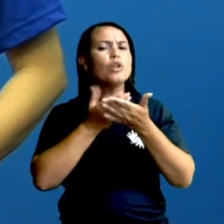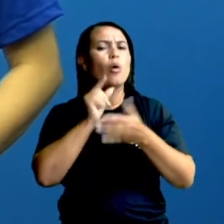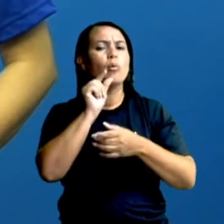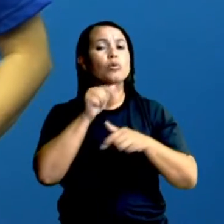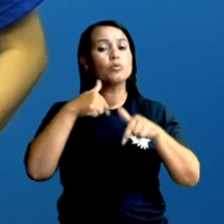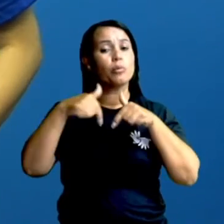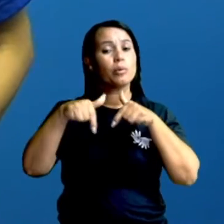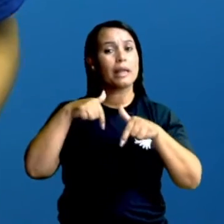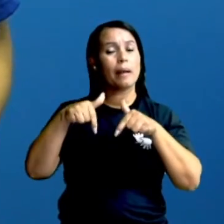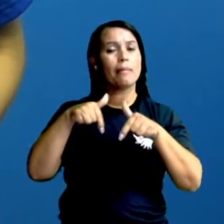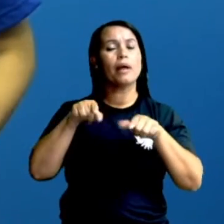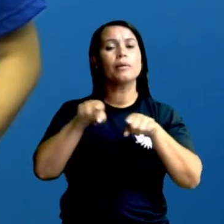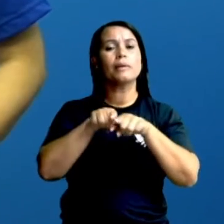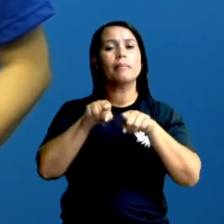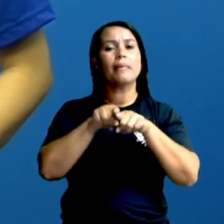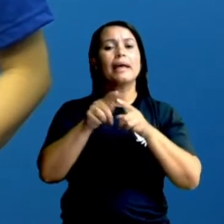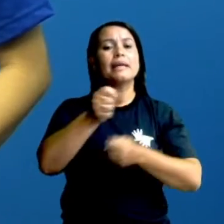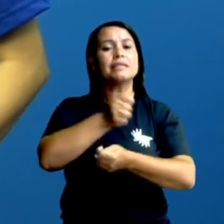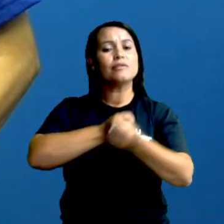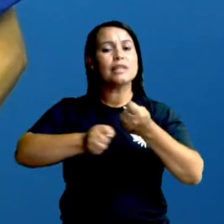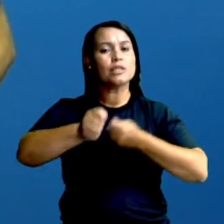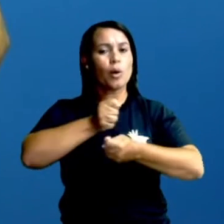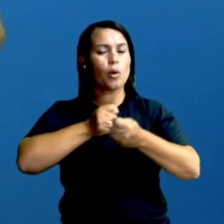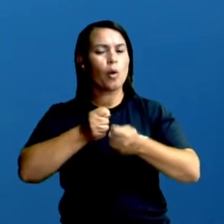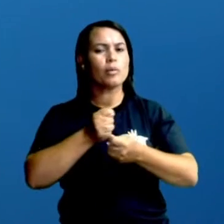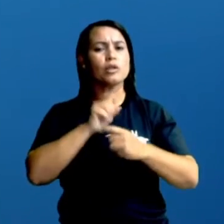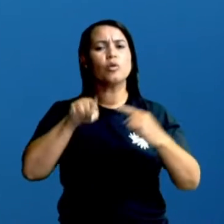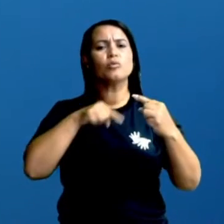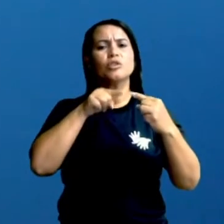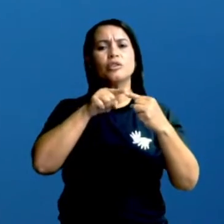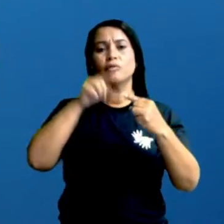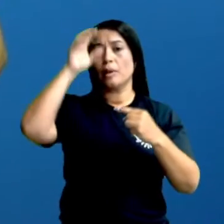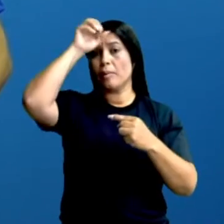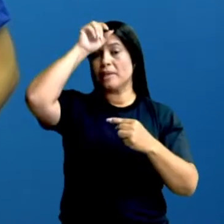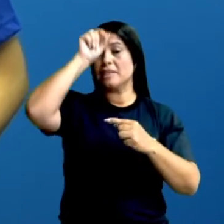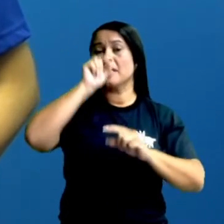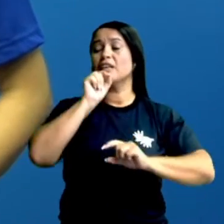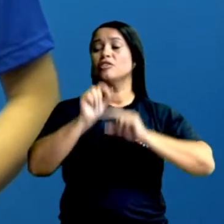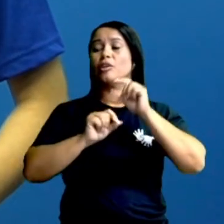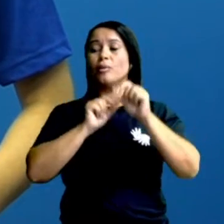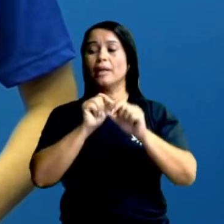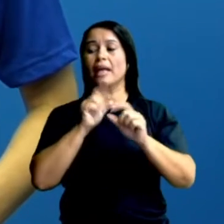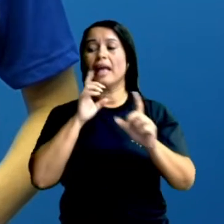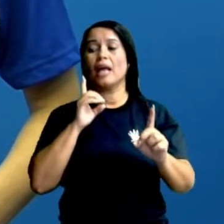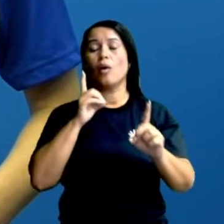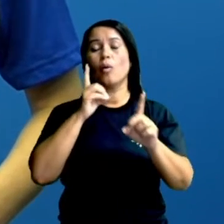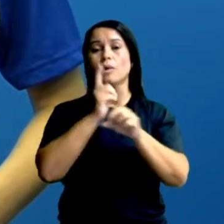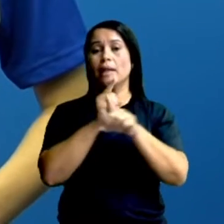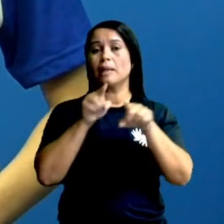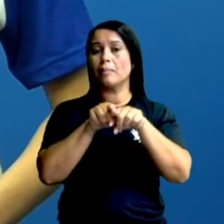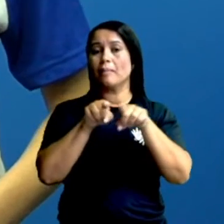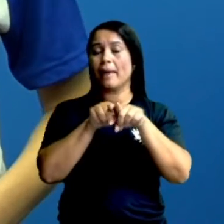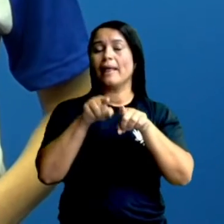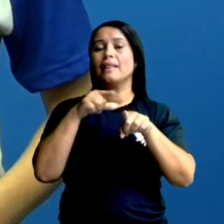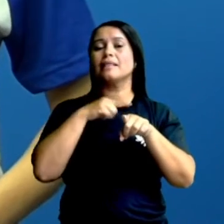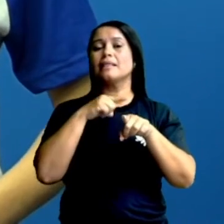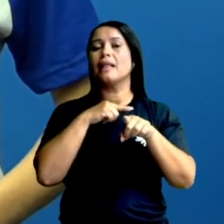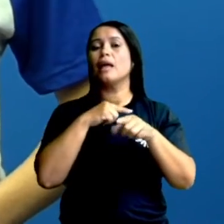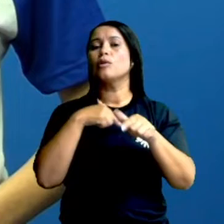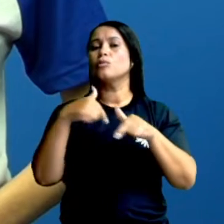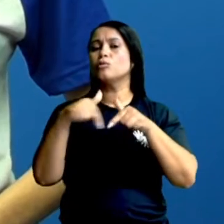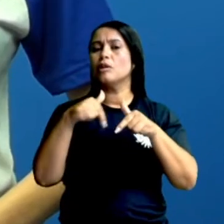o trabalho e as atividades econômicas, tá? O objetivo dessa aprendizagem é identificar as atividades